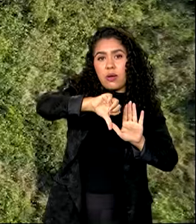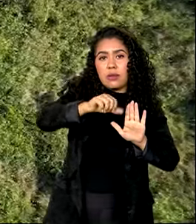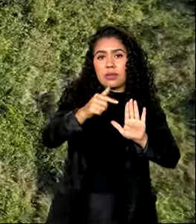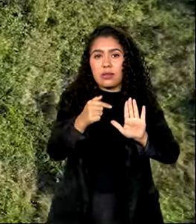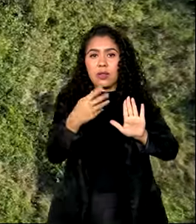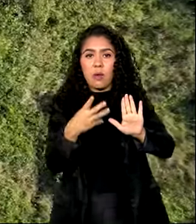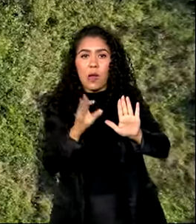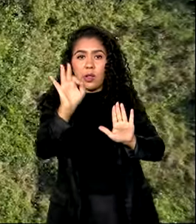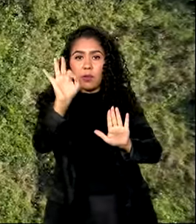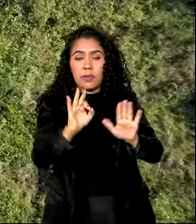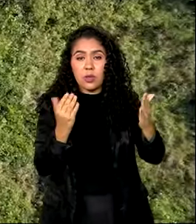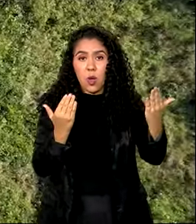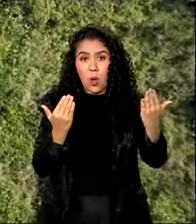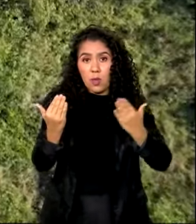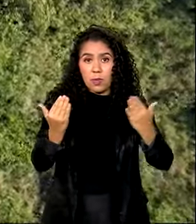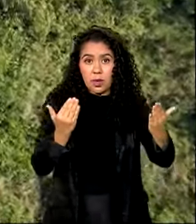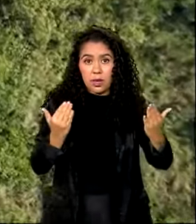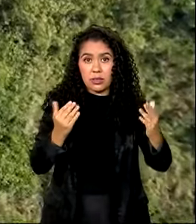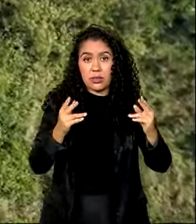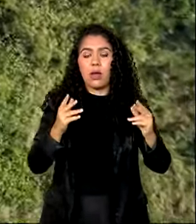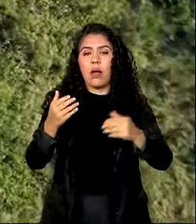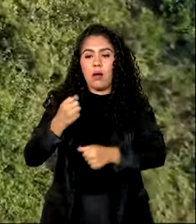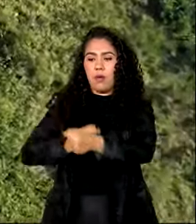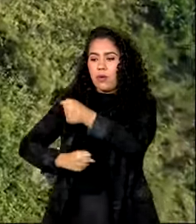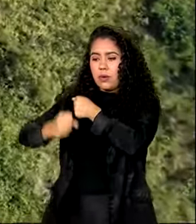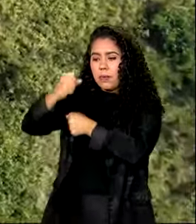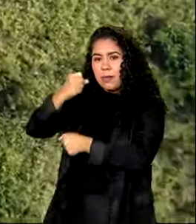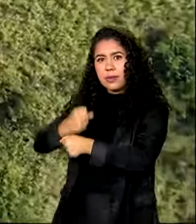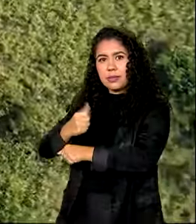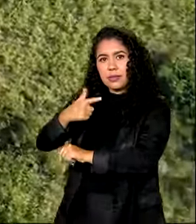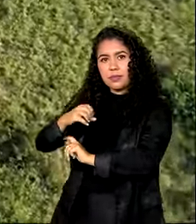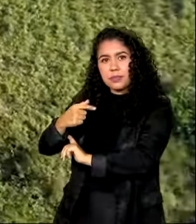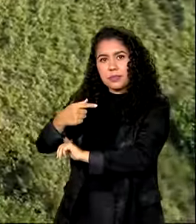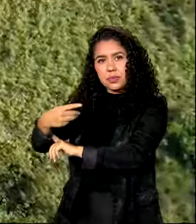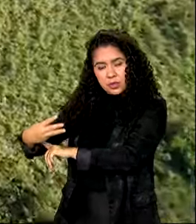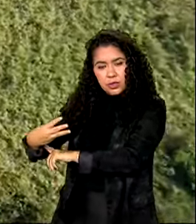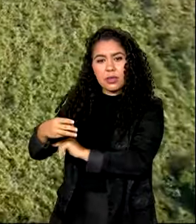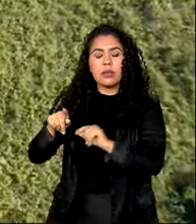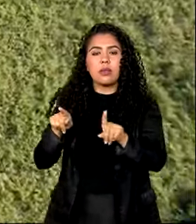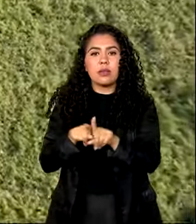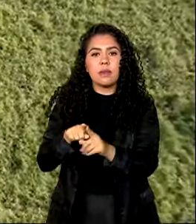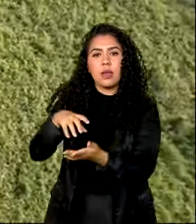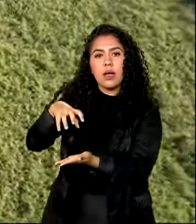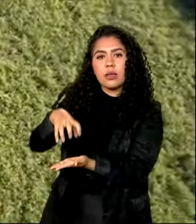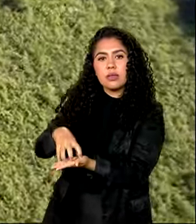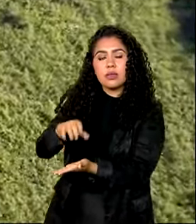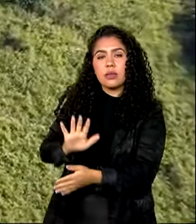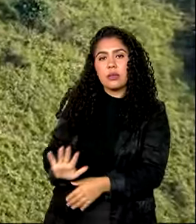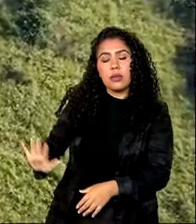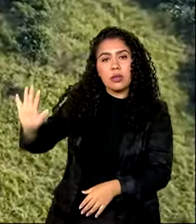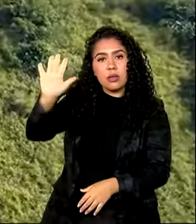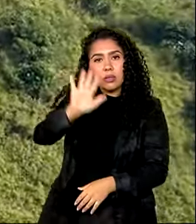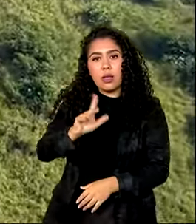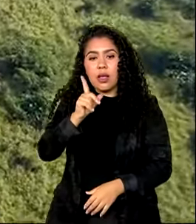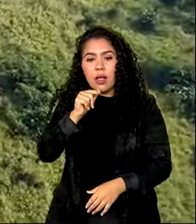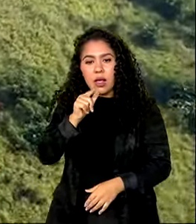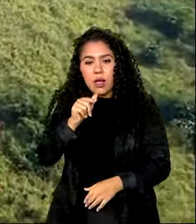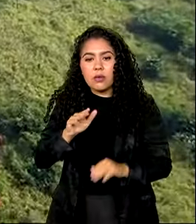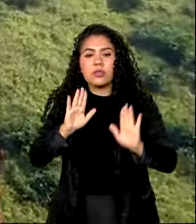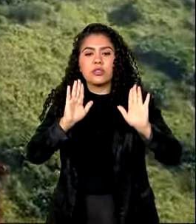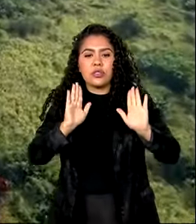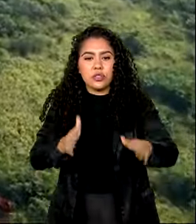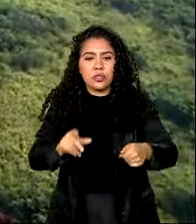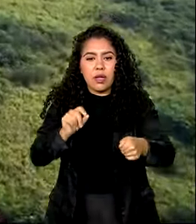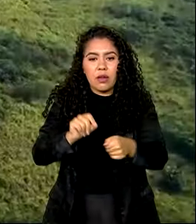974%, se comparado com o mesmo período do ano passado. E a Agência Nacional de Águas já prevê uma estiagem